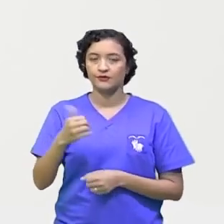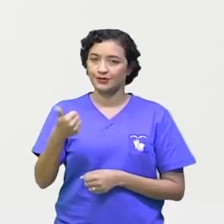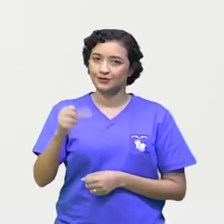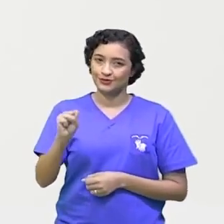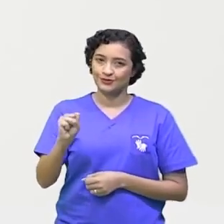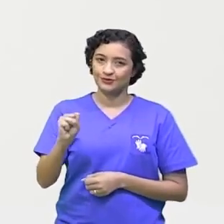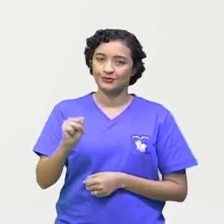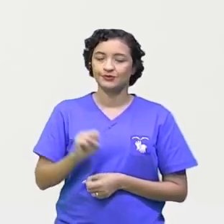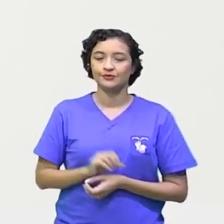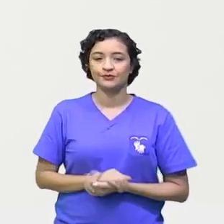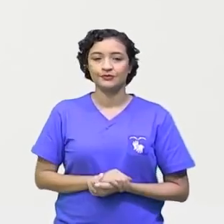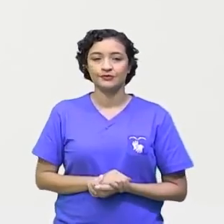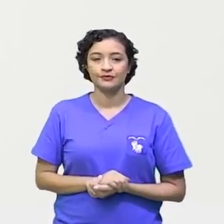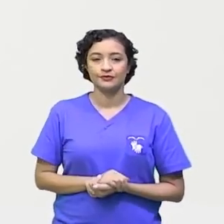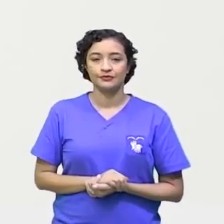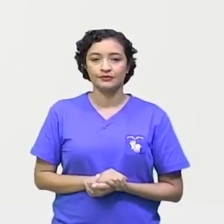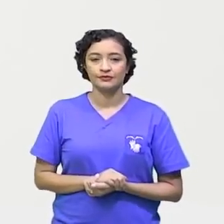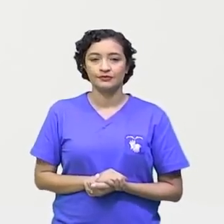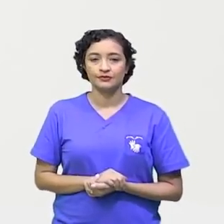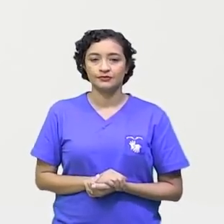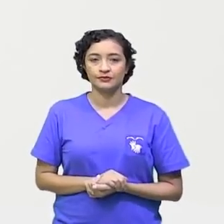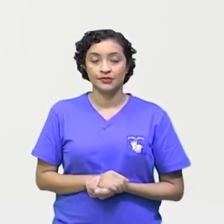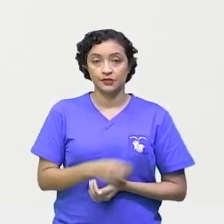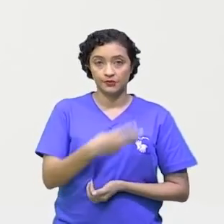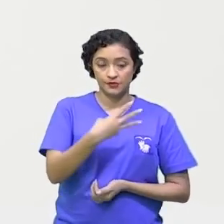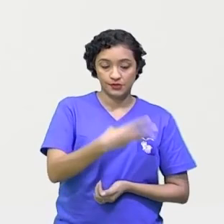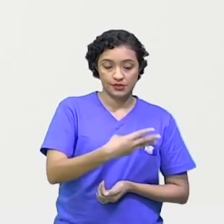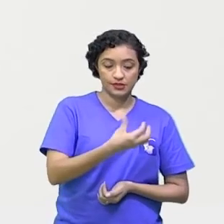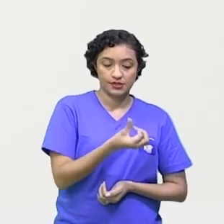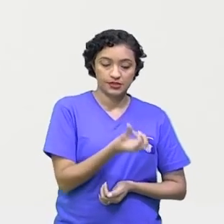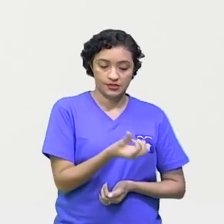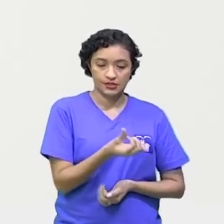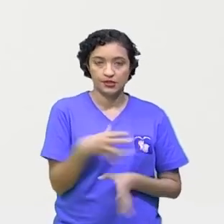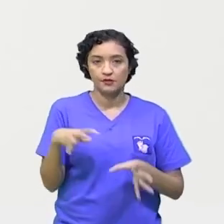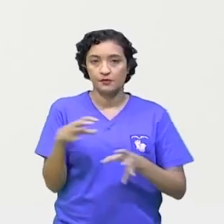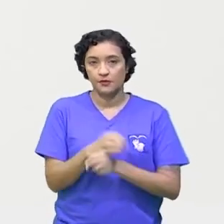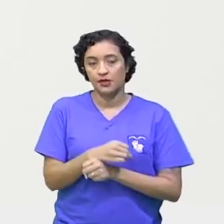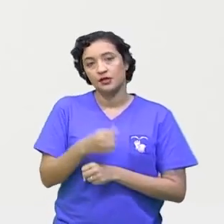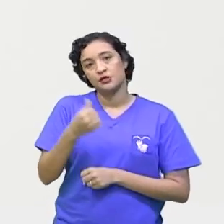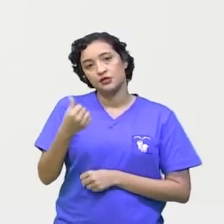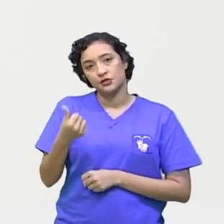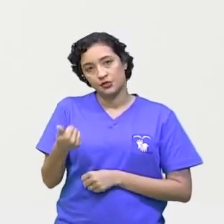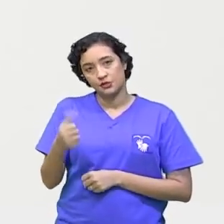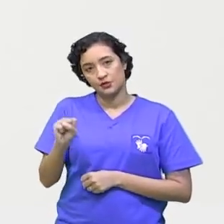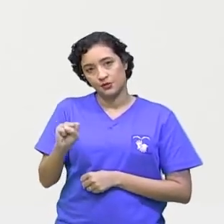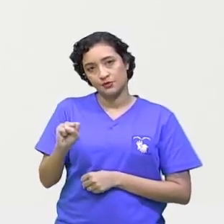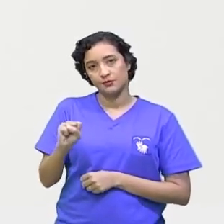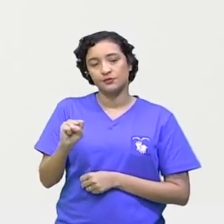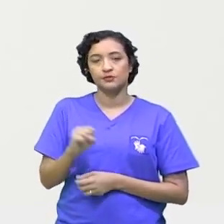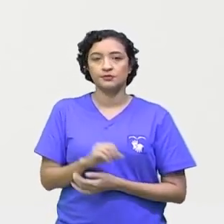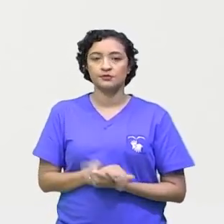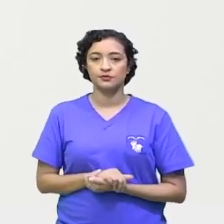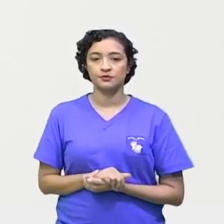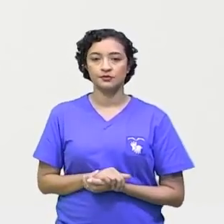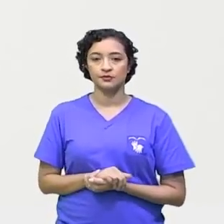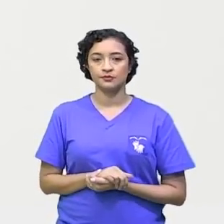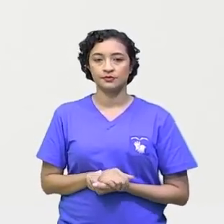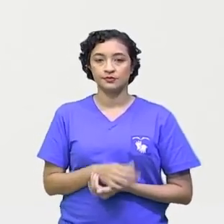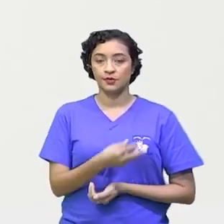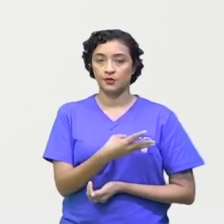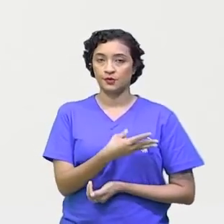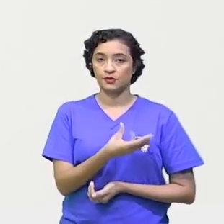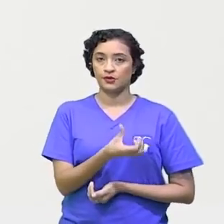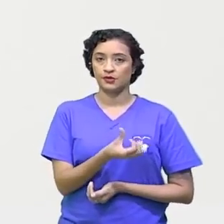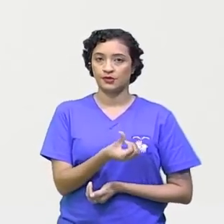é 18. Então, eu tenho 36 mais 18. Então, vamos fazer aqui